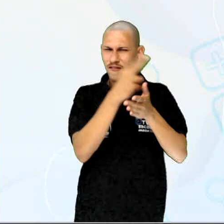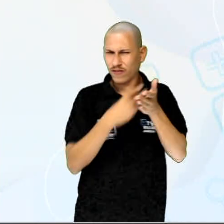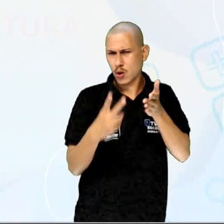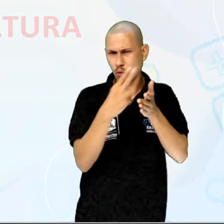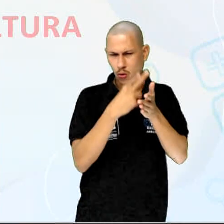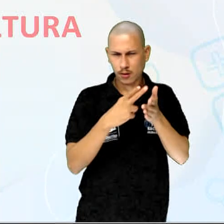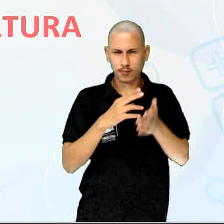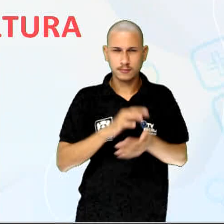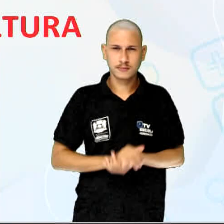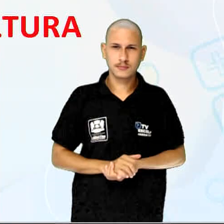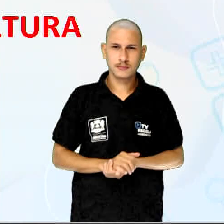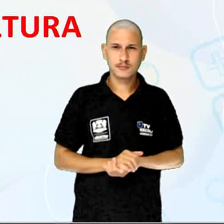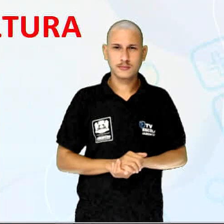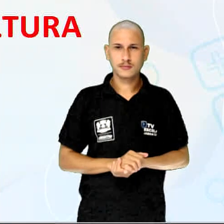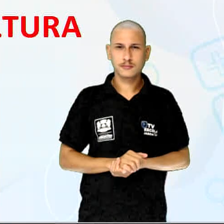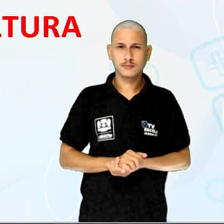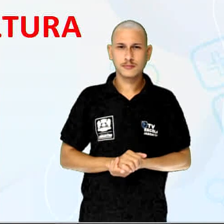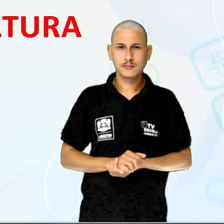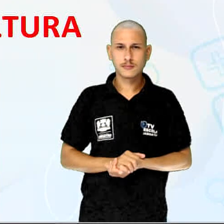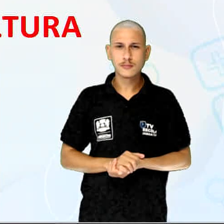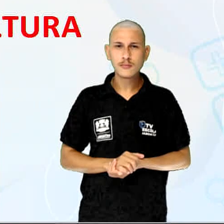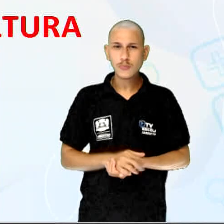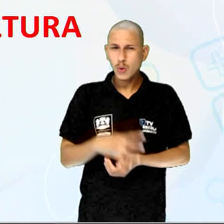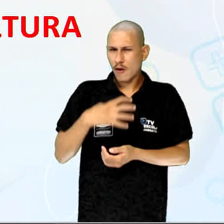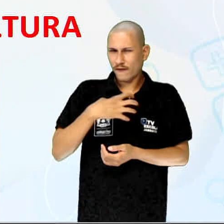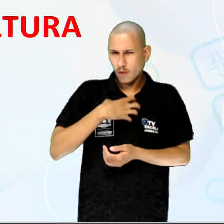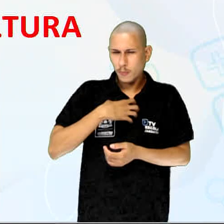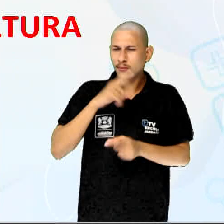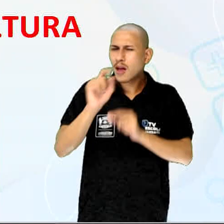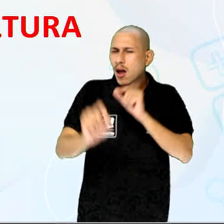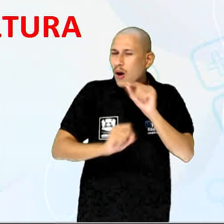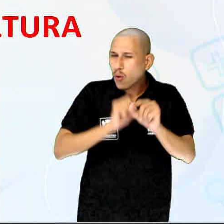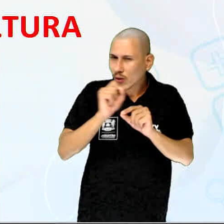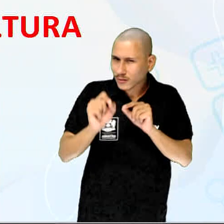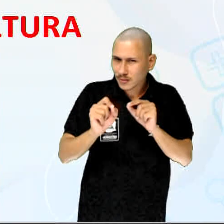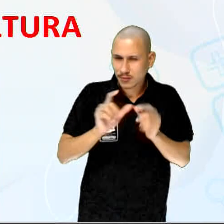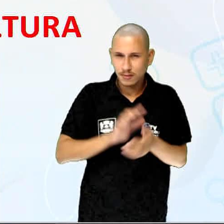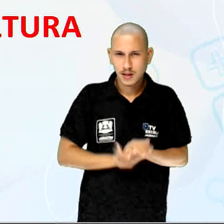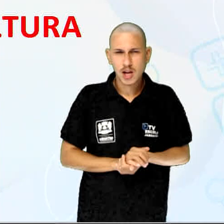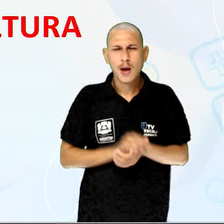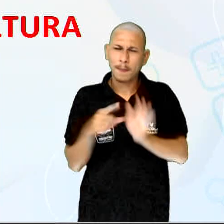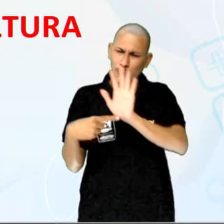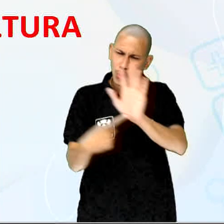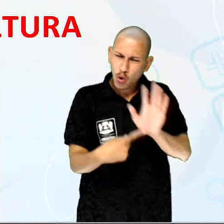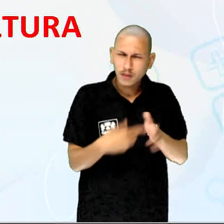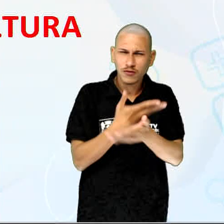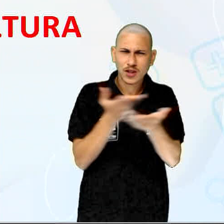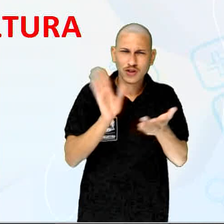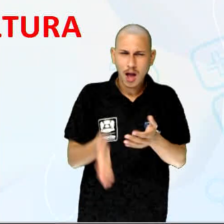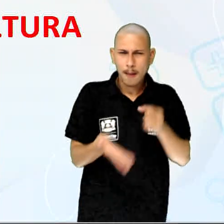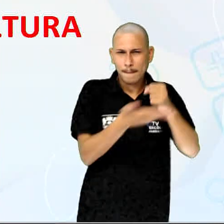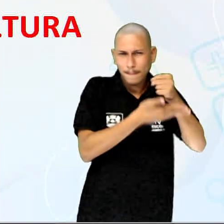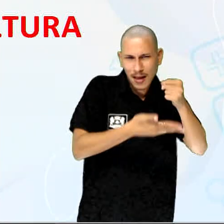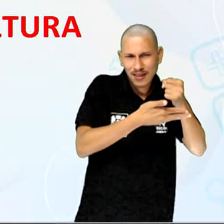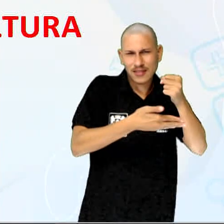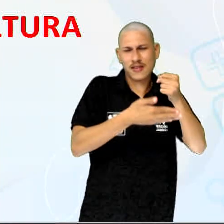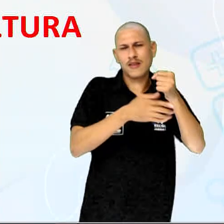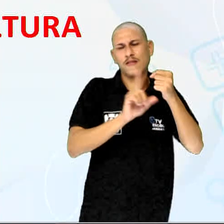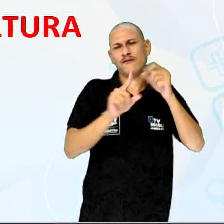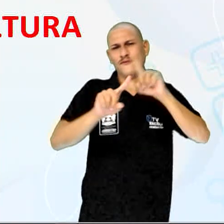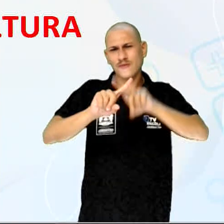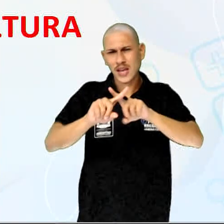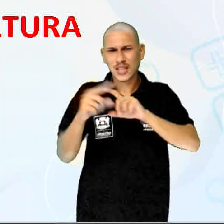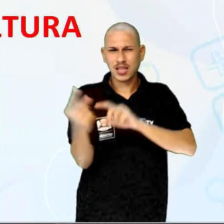chamado retângulo. E a fórmula do retângulo, que eu acabei de mostrar para vocês, é base vezes altura, então a gente